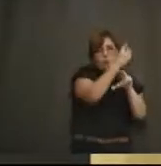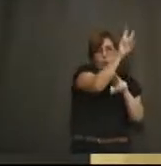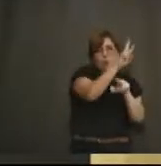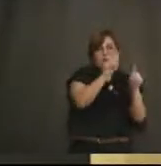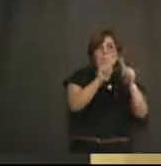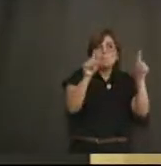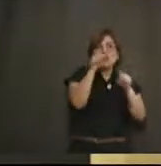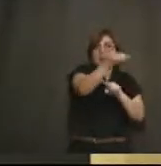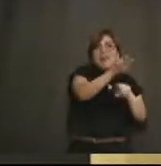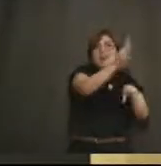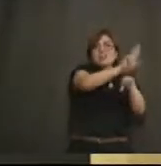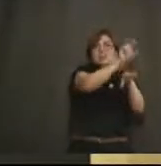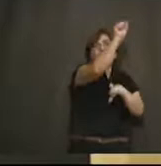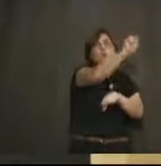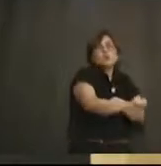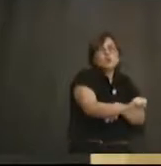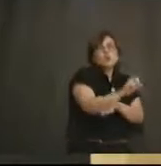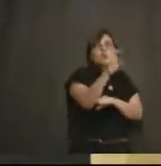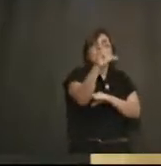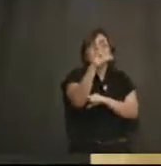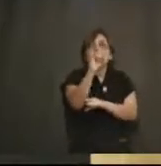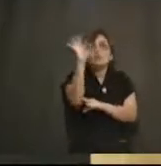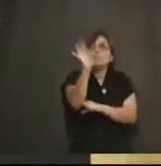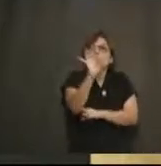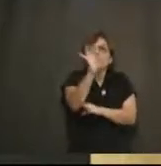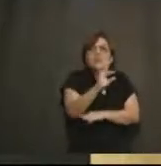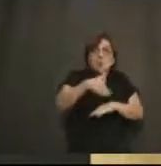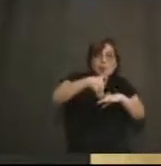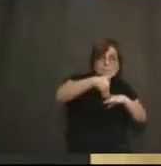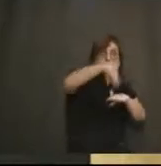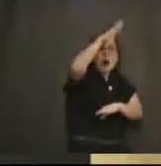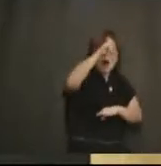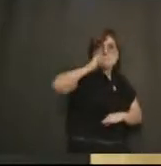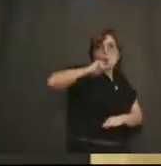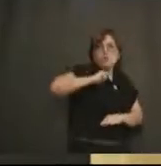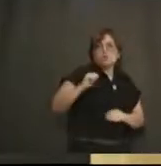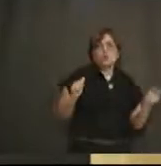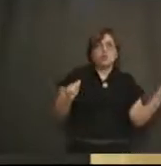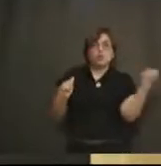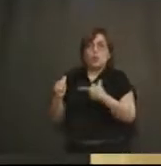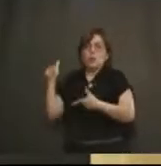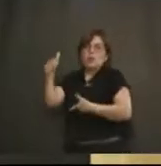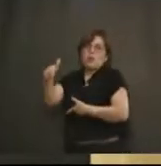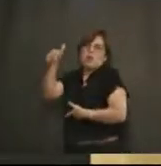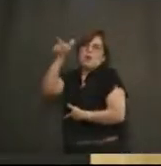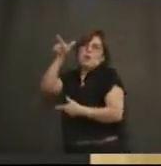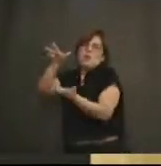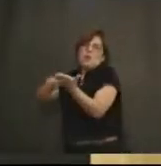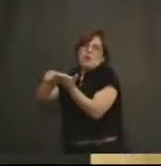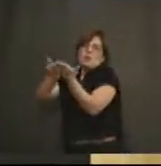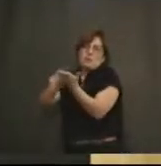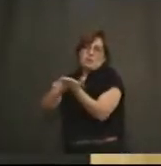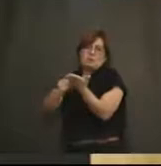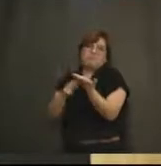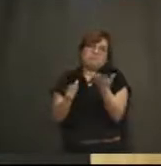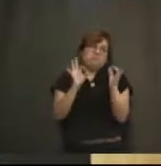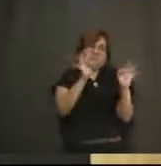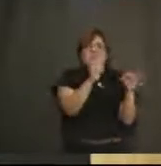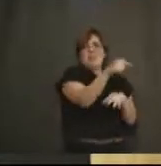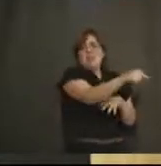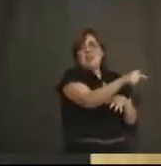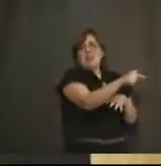tem 50% mais bolsas que a UFPA. E certamente não tem uma população tão empobrecida quanto a